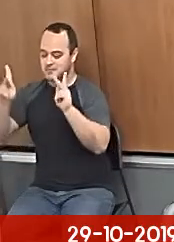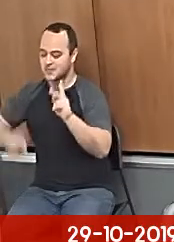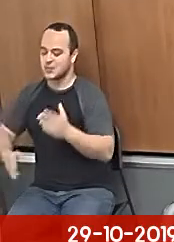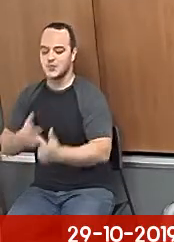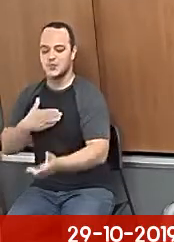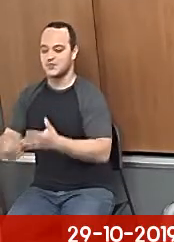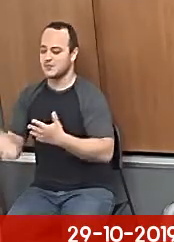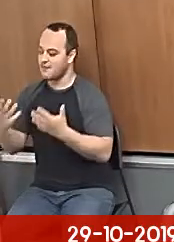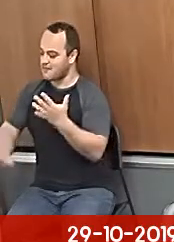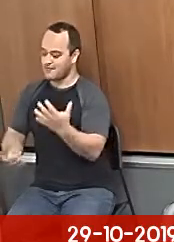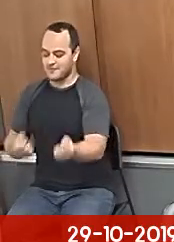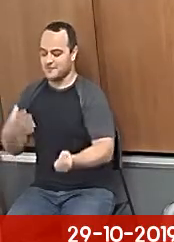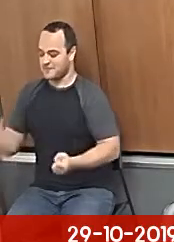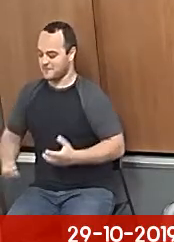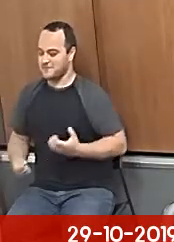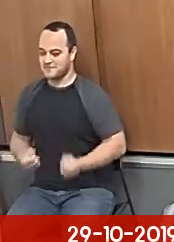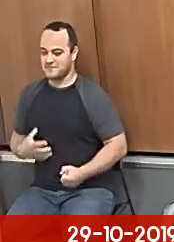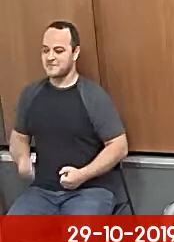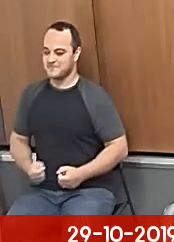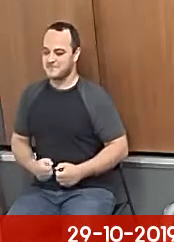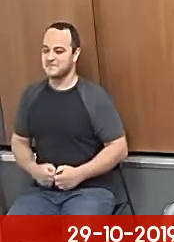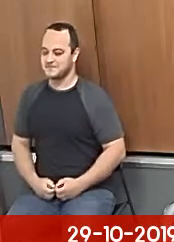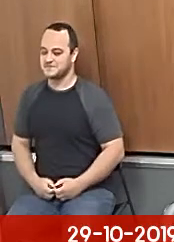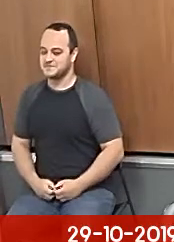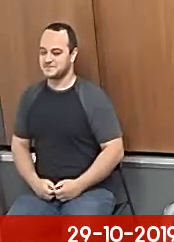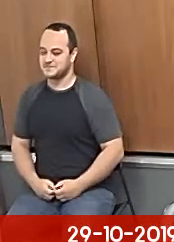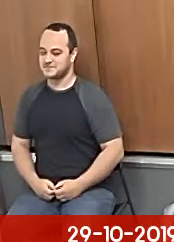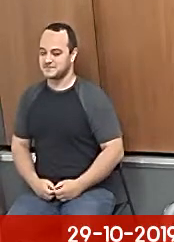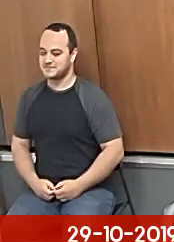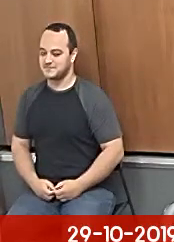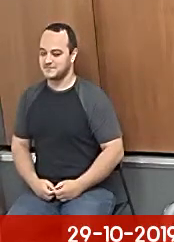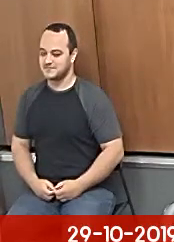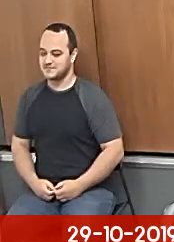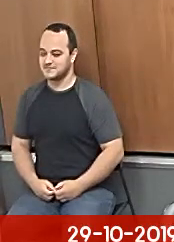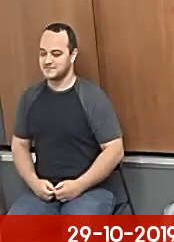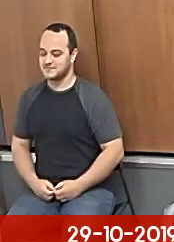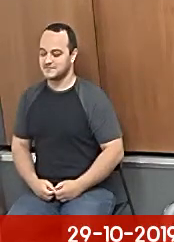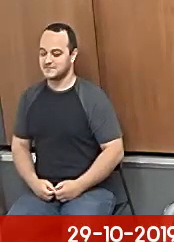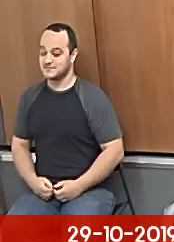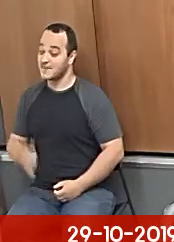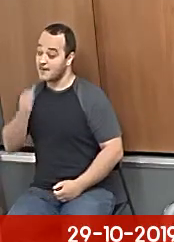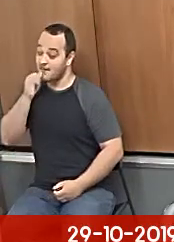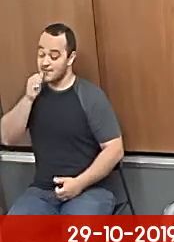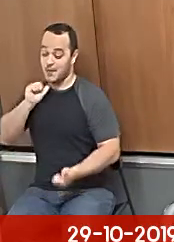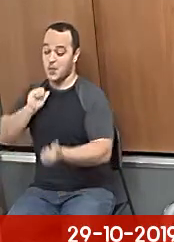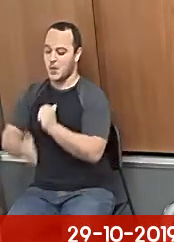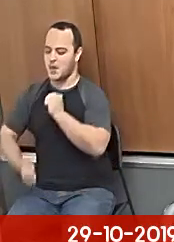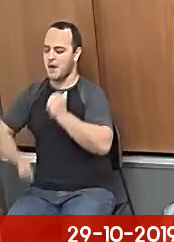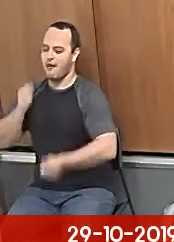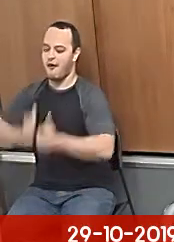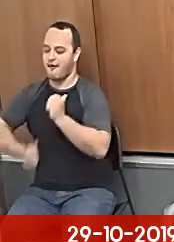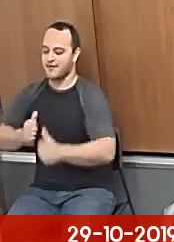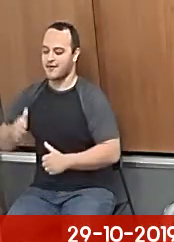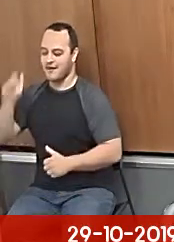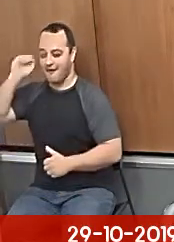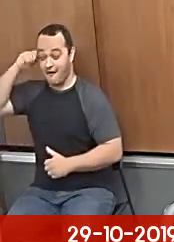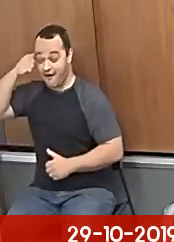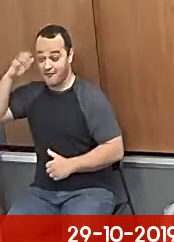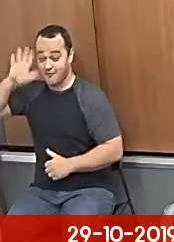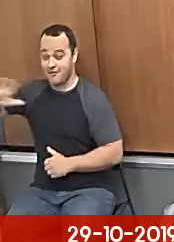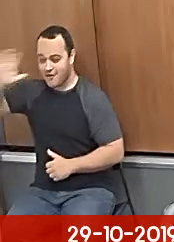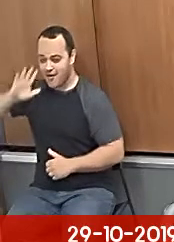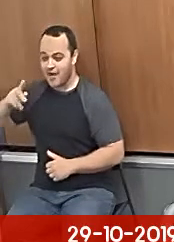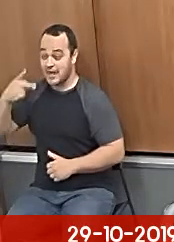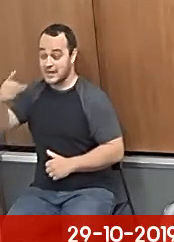vê nas corridas, né? Quem que são os bons? É os africanos, ninguém aguenta os quenianos, né? São melhores do que